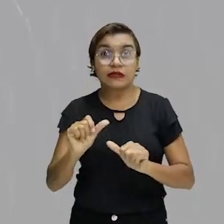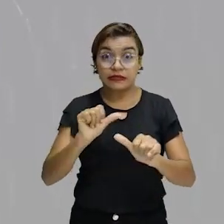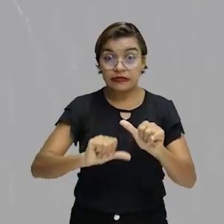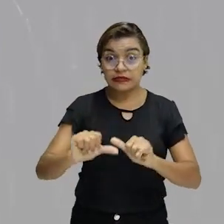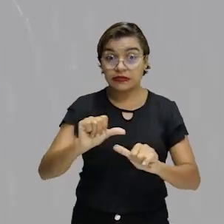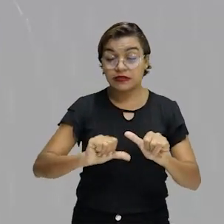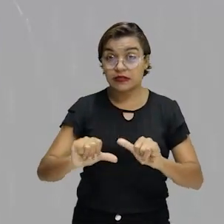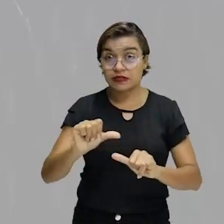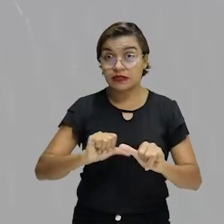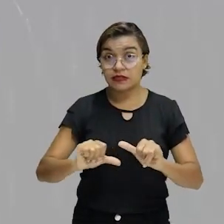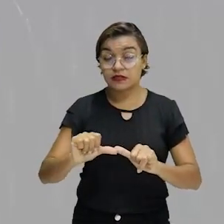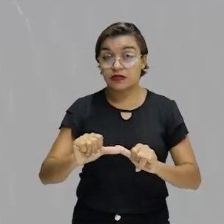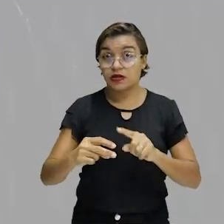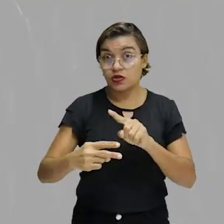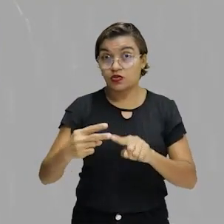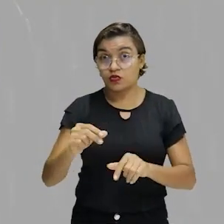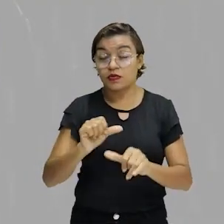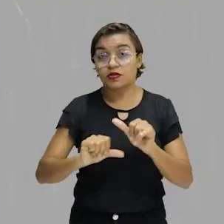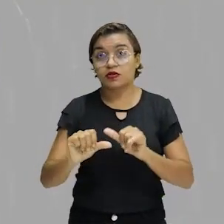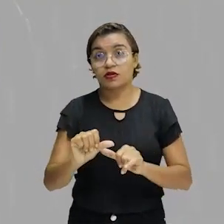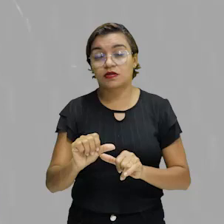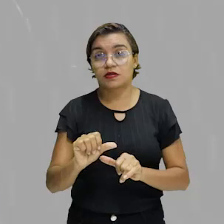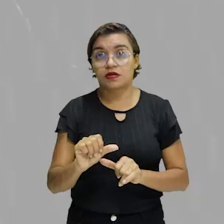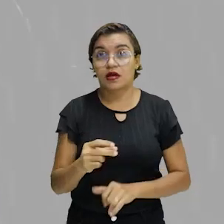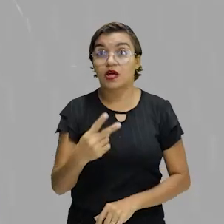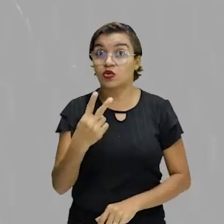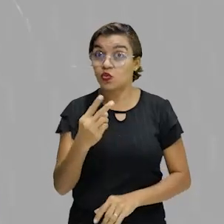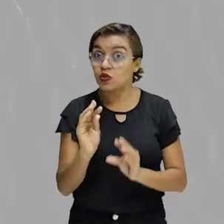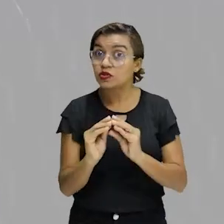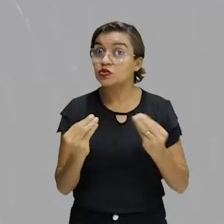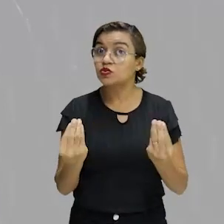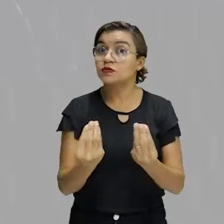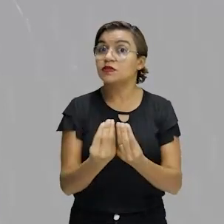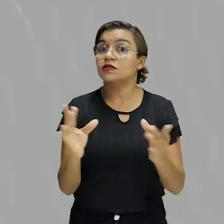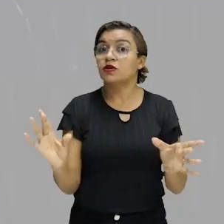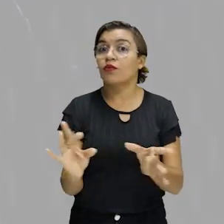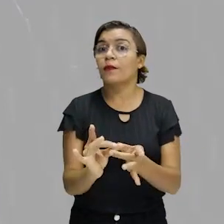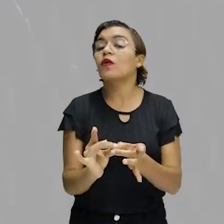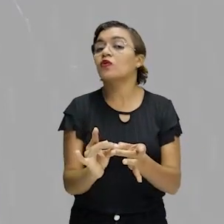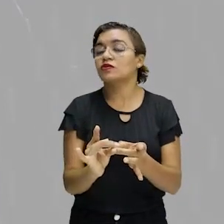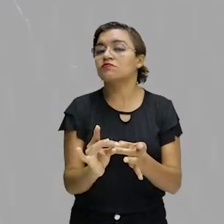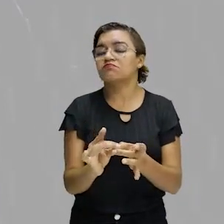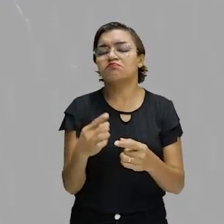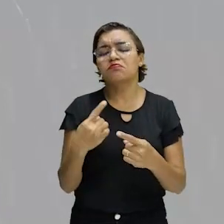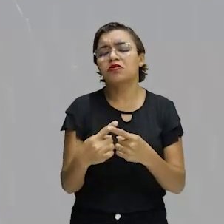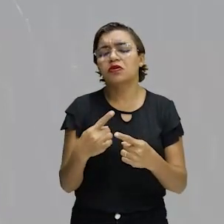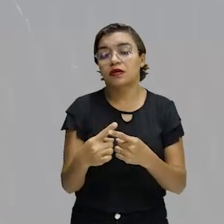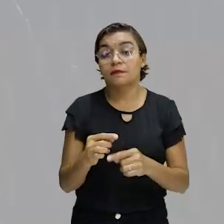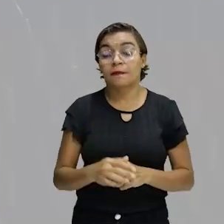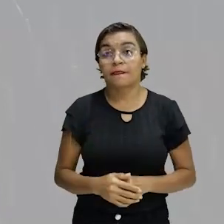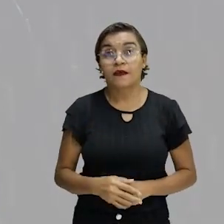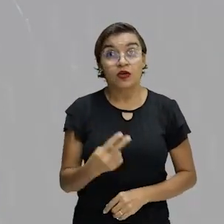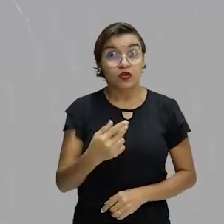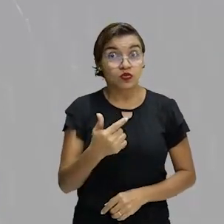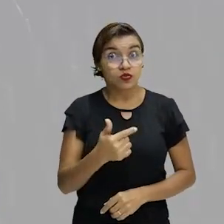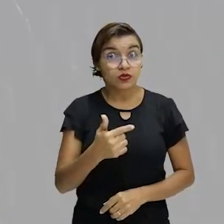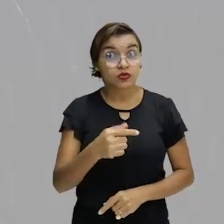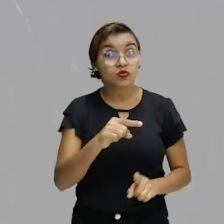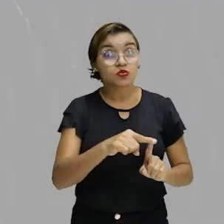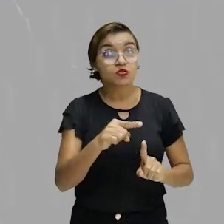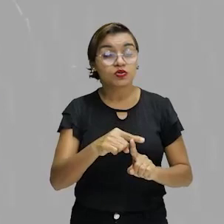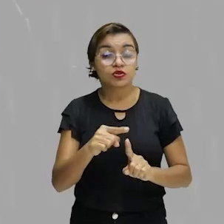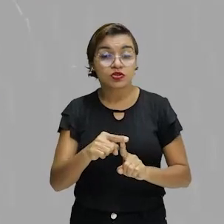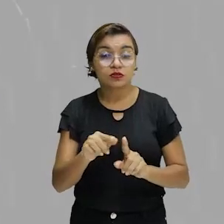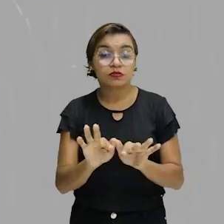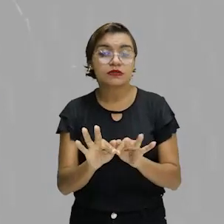troca ela vai acontecer entre duas substâncias compostas por que que eu destaquei isso porque no segundo tipo de reação